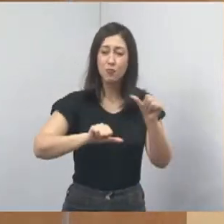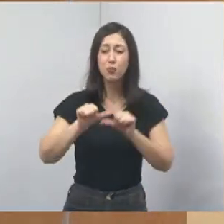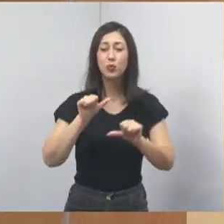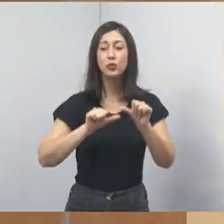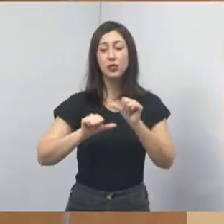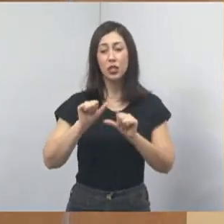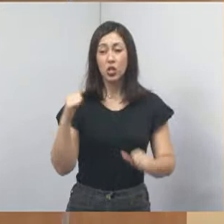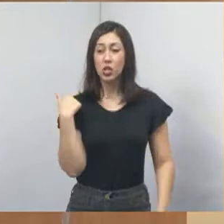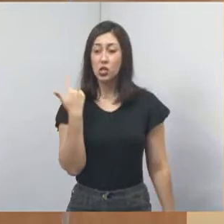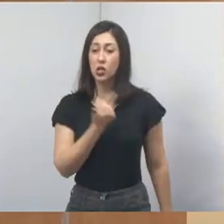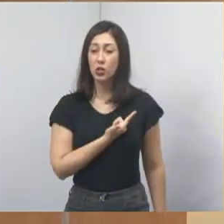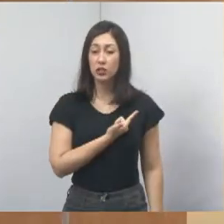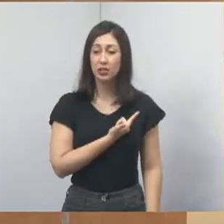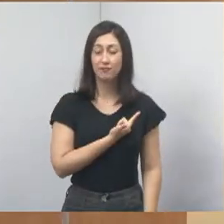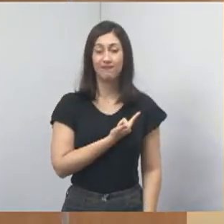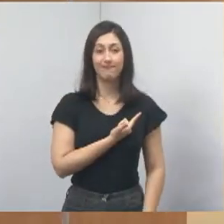não